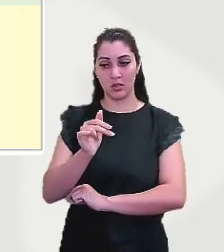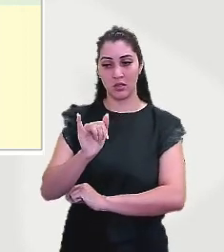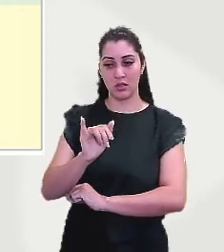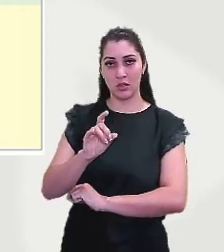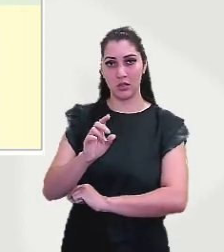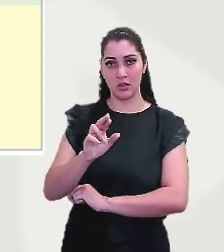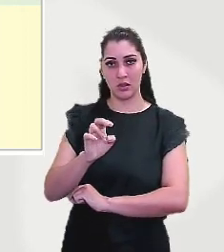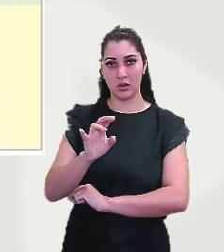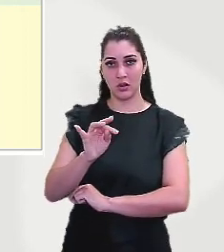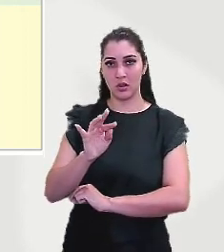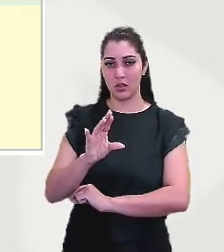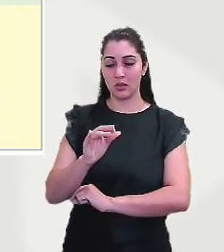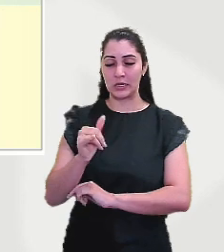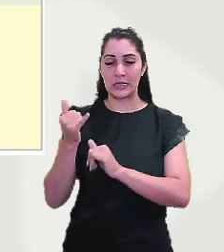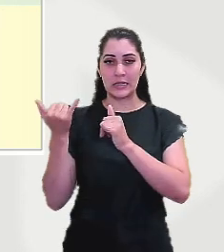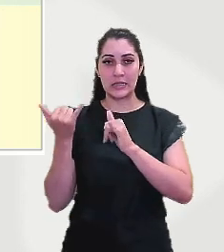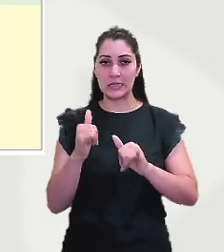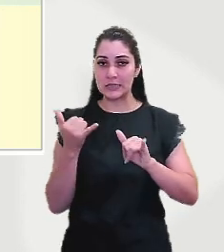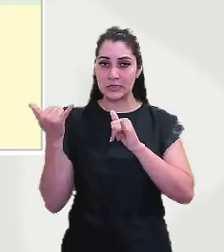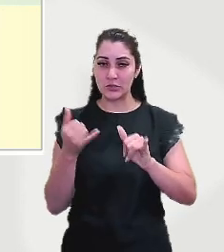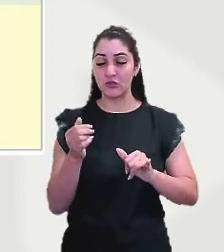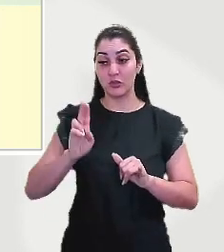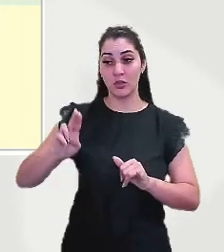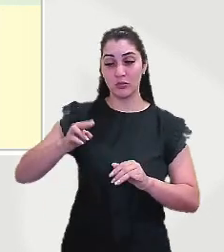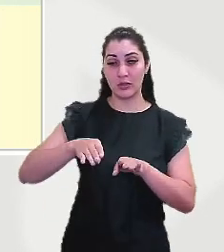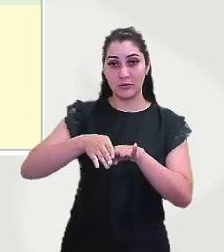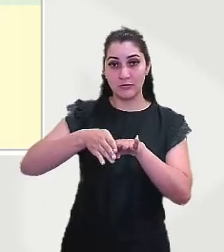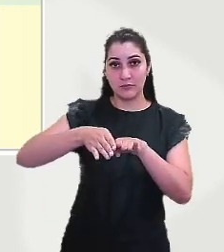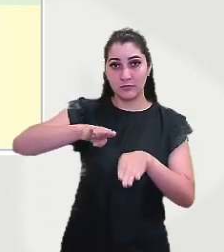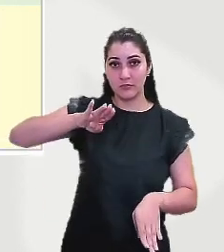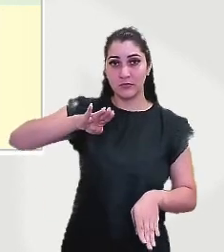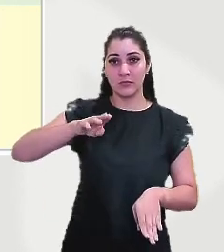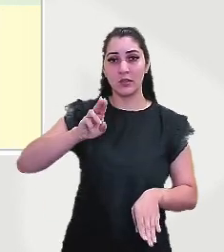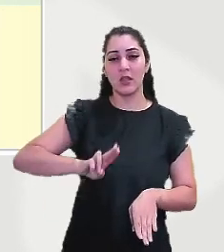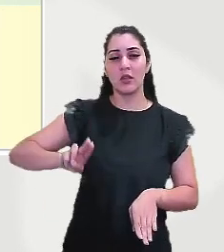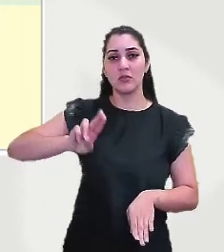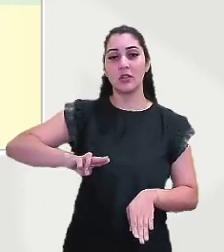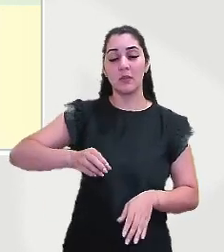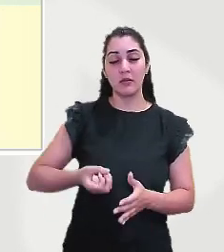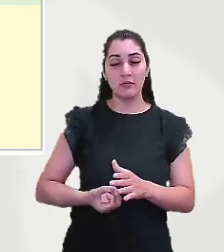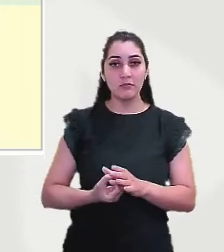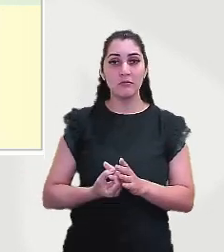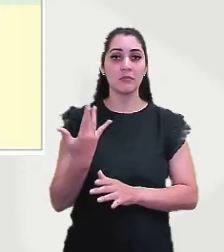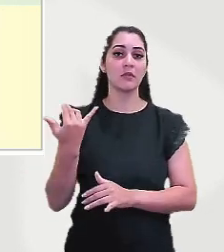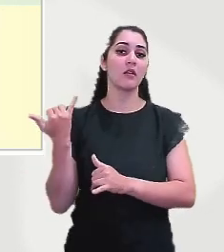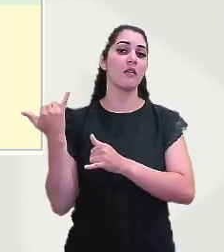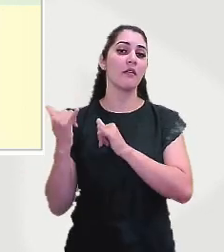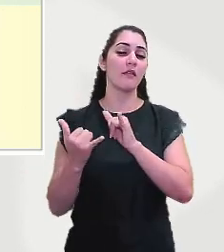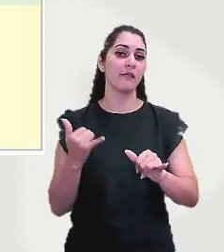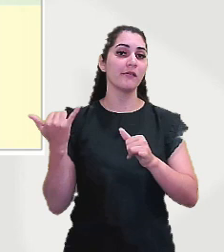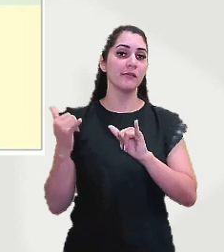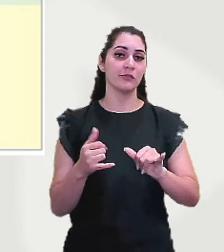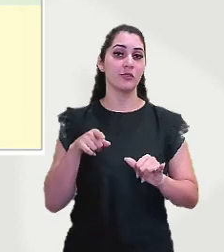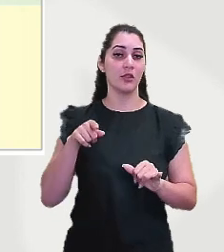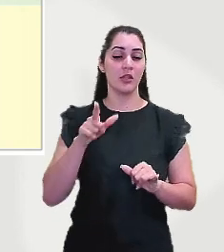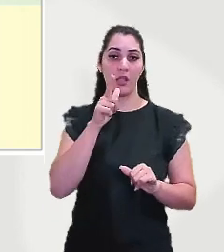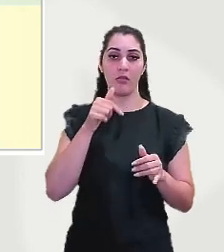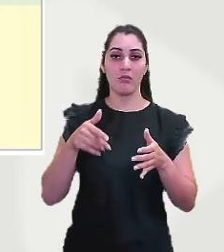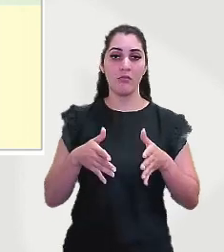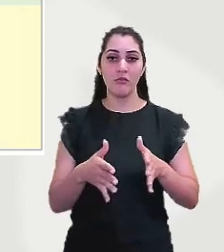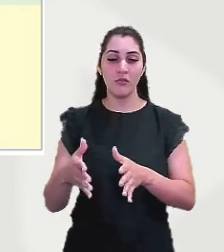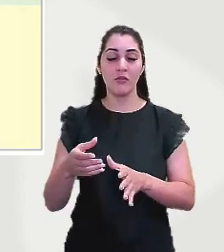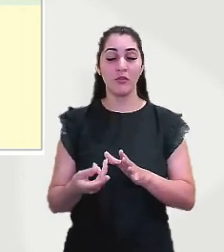energia potencial que é utilizada da queda, ela é utilizada para formar energia. Então, esses rios de planaltos, eles são, que